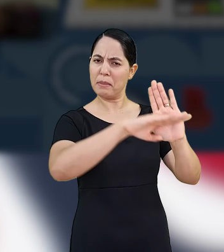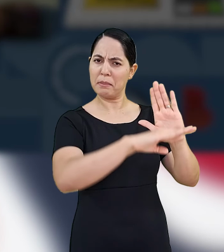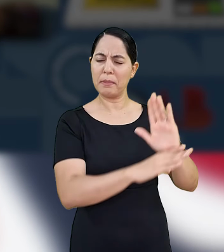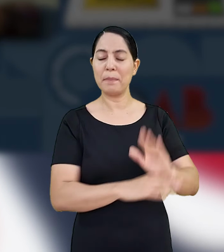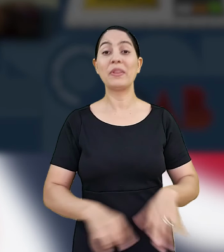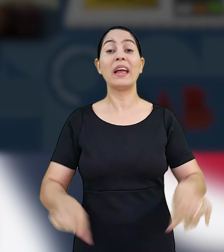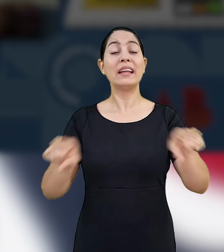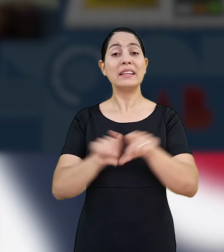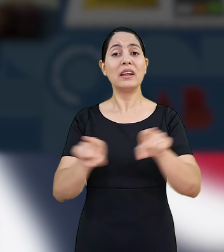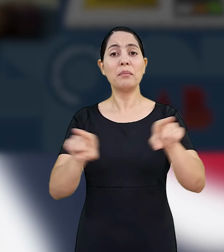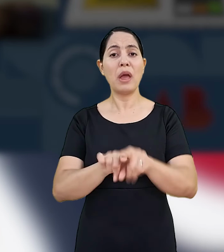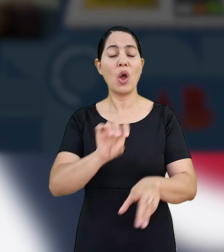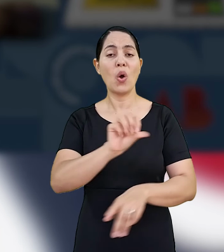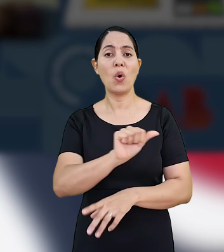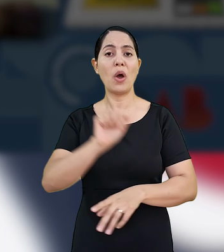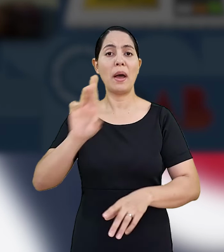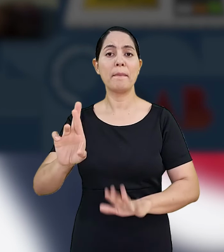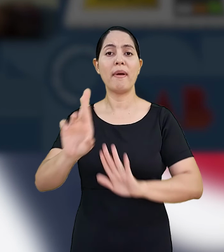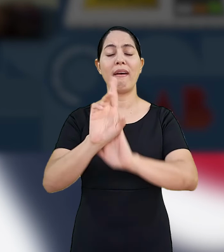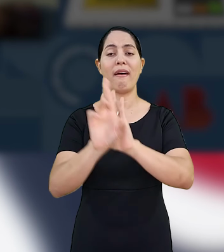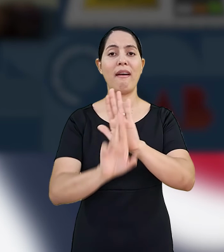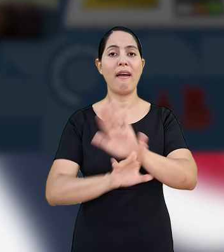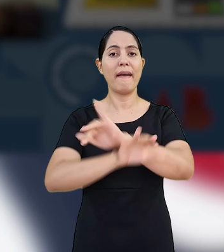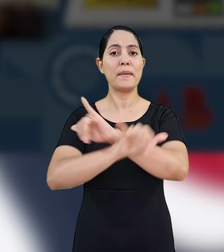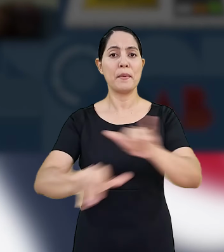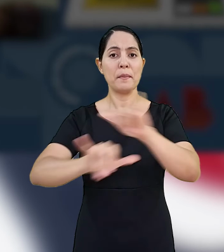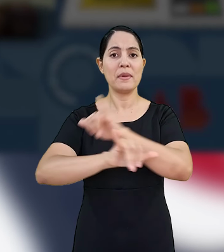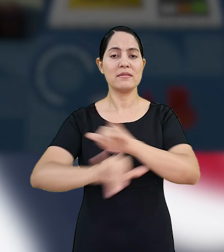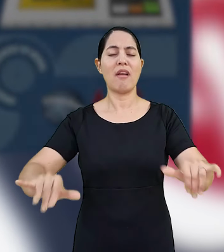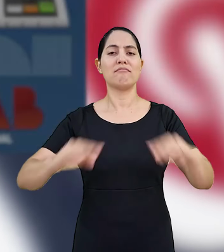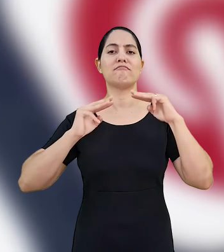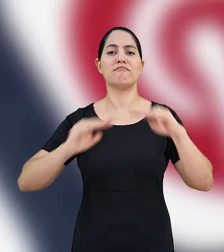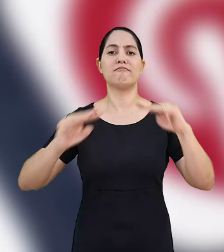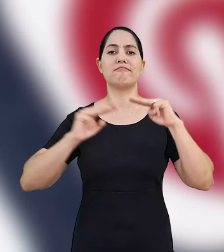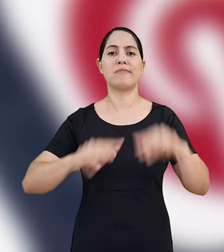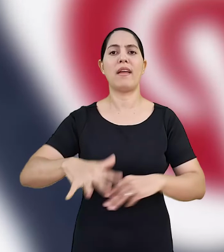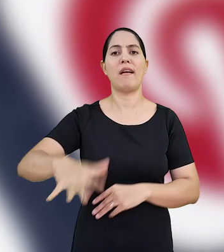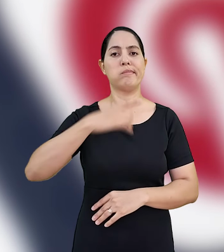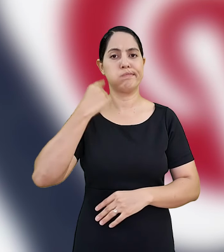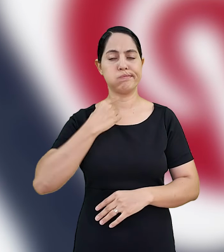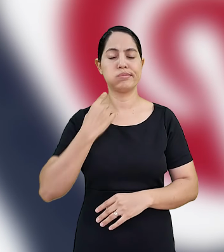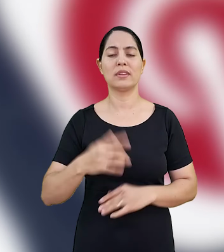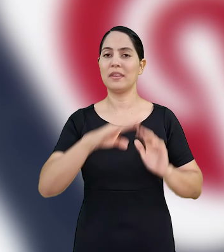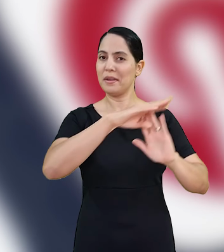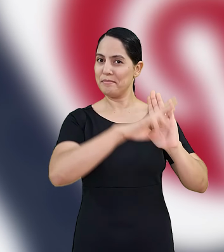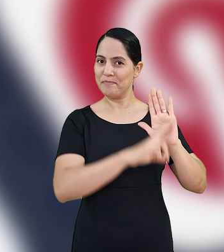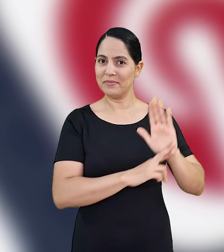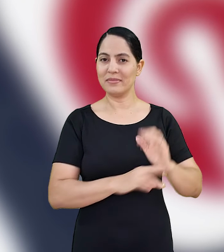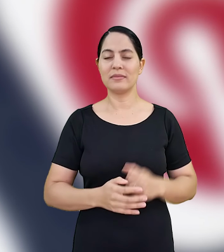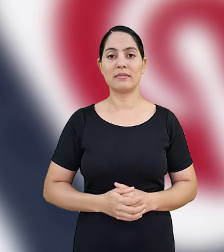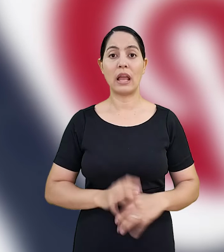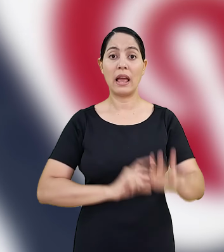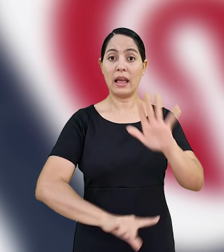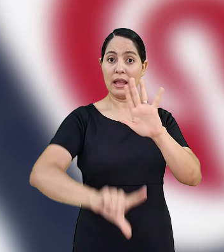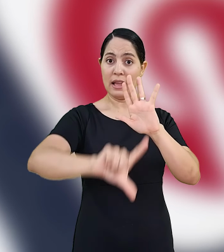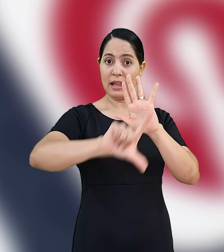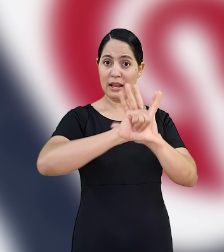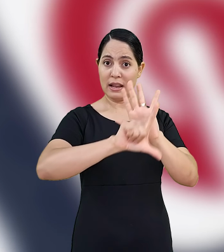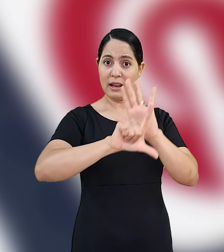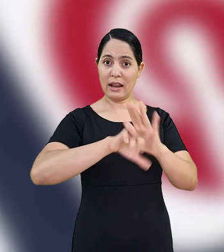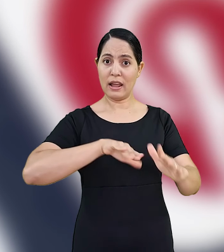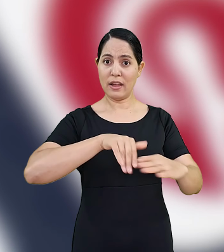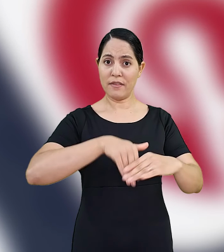na atualização das normas sobre publicidade na advocacia. Lei da Ficha Limpa completa 15 anos, nascida